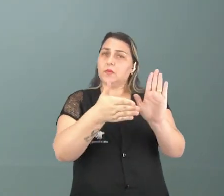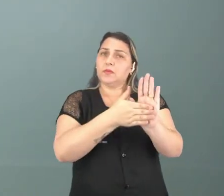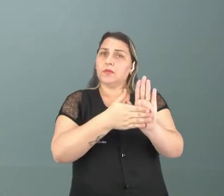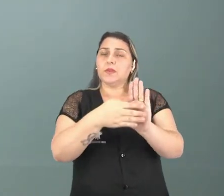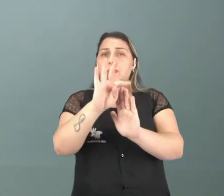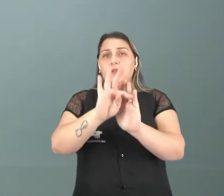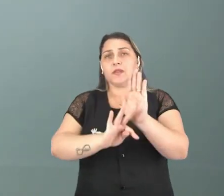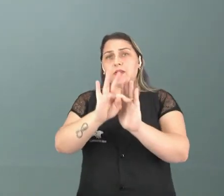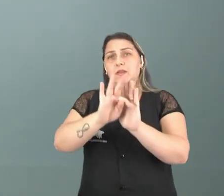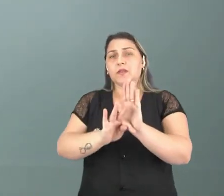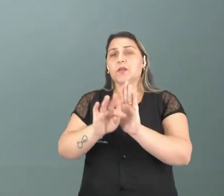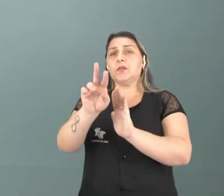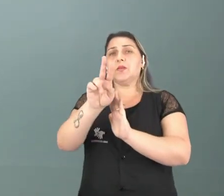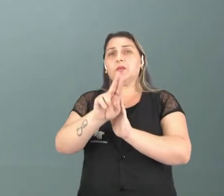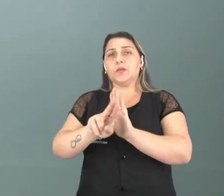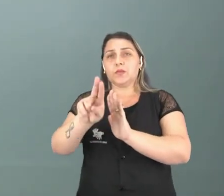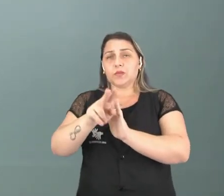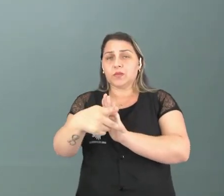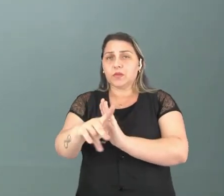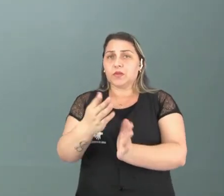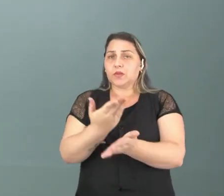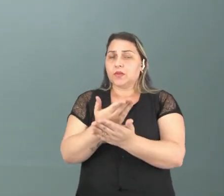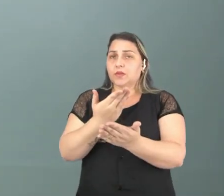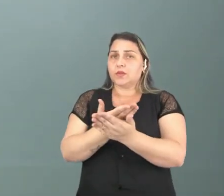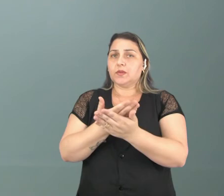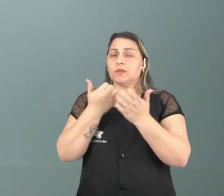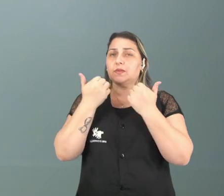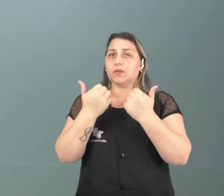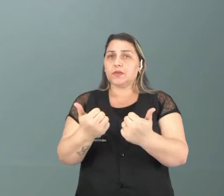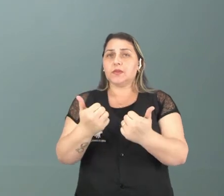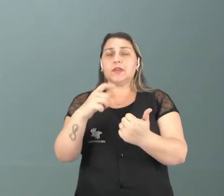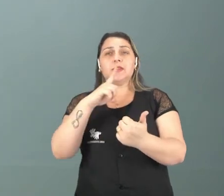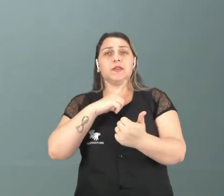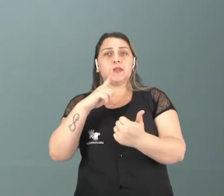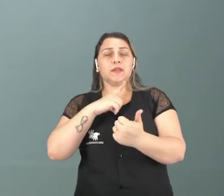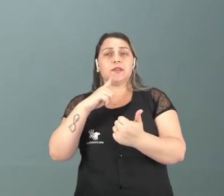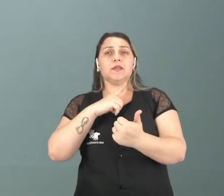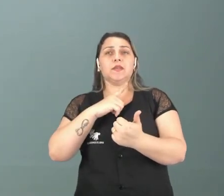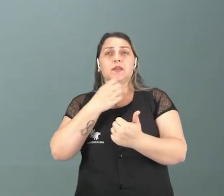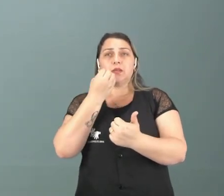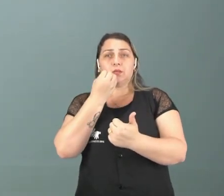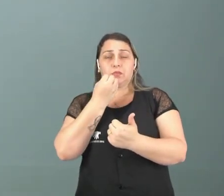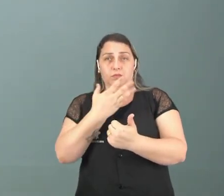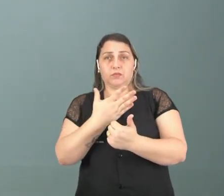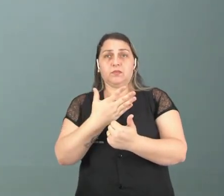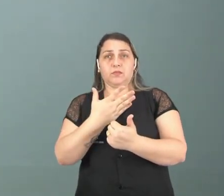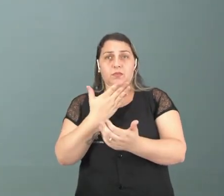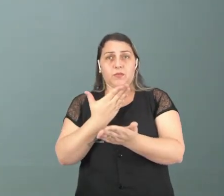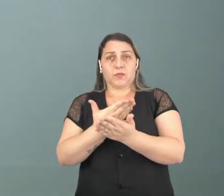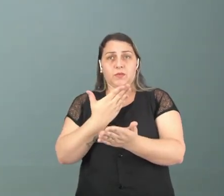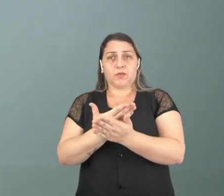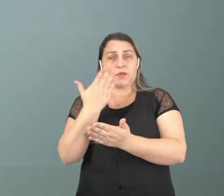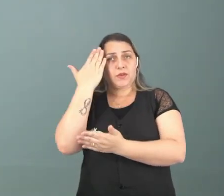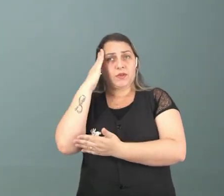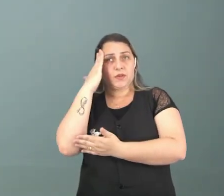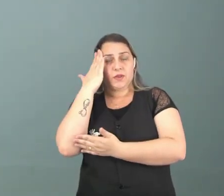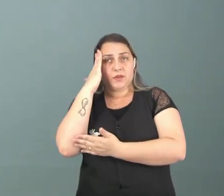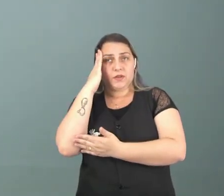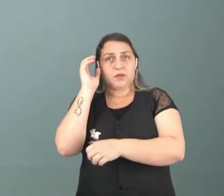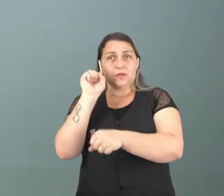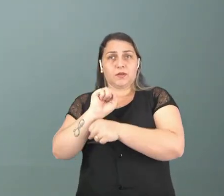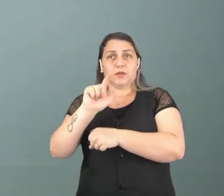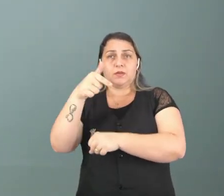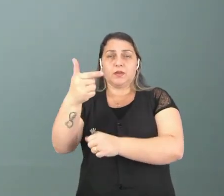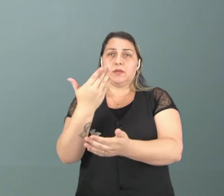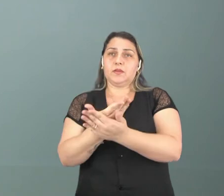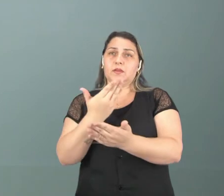de texto nos anos do seu estudo aí, tá? E que você tenha sucesso. Eu espero que você tenha compreendido um pouquinho e te aguardo na